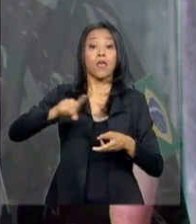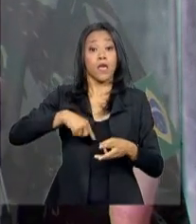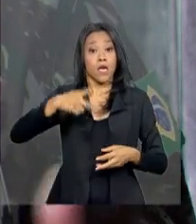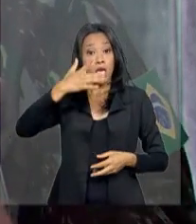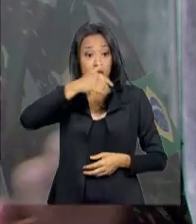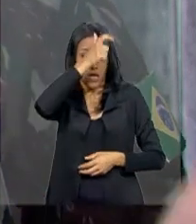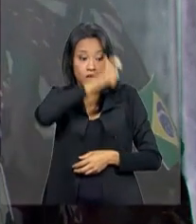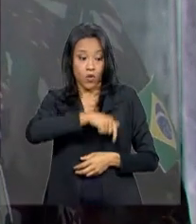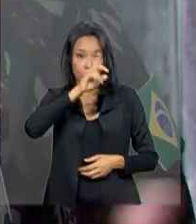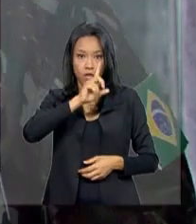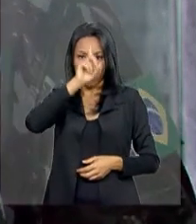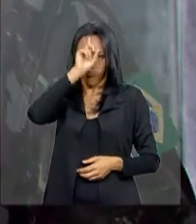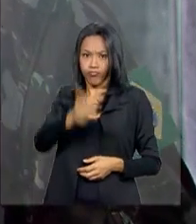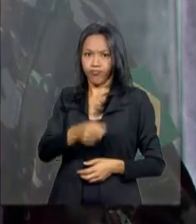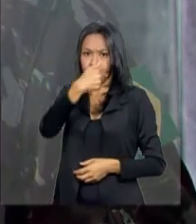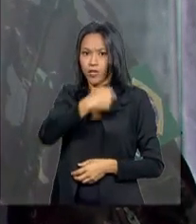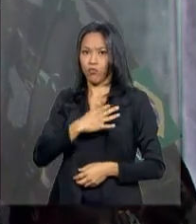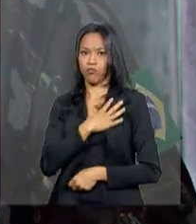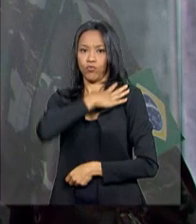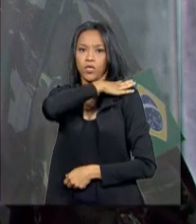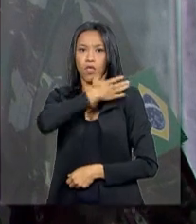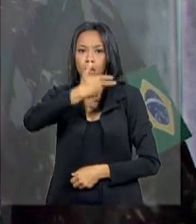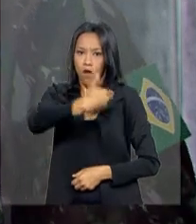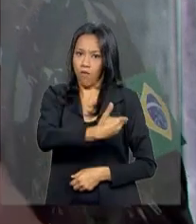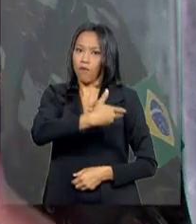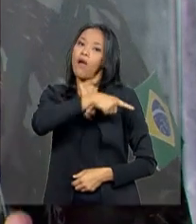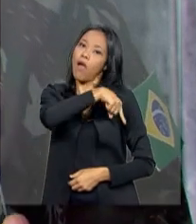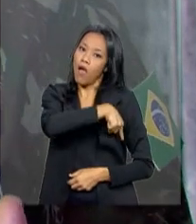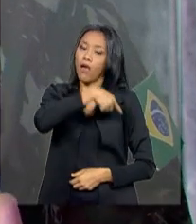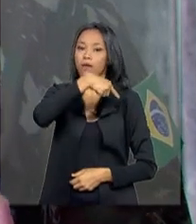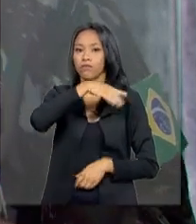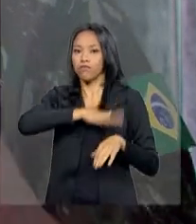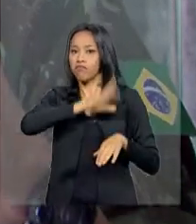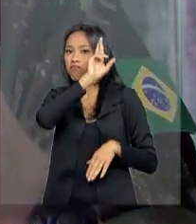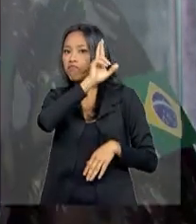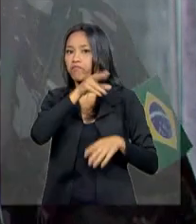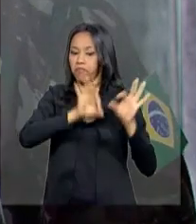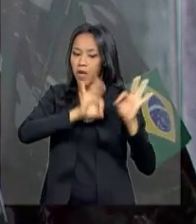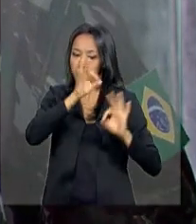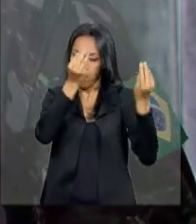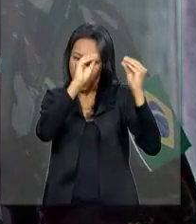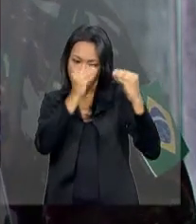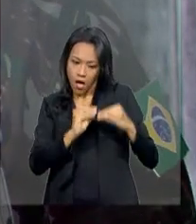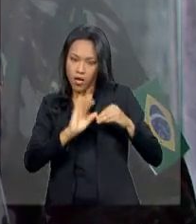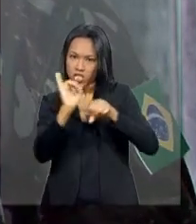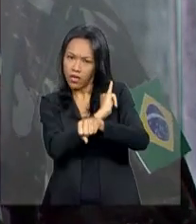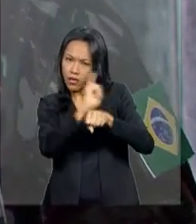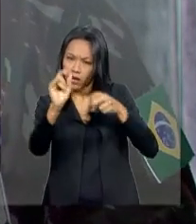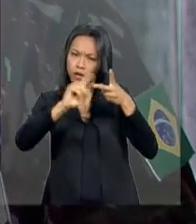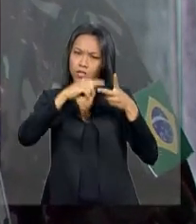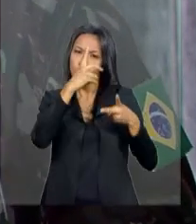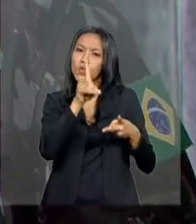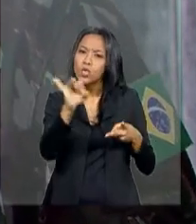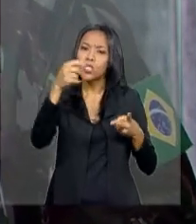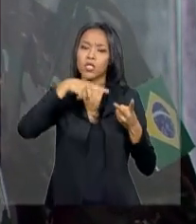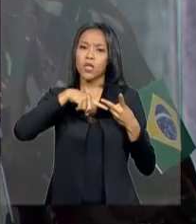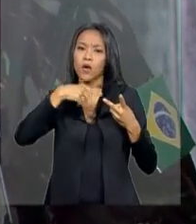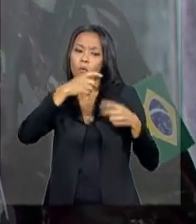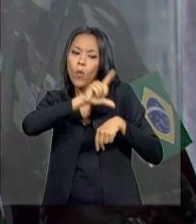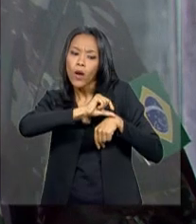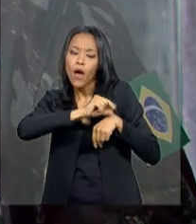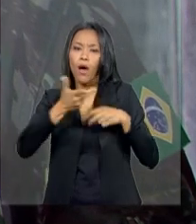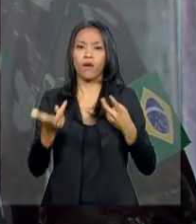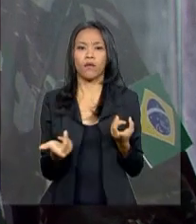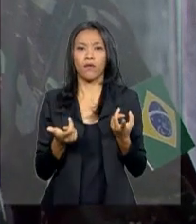conjunto, que é um general de divisão, tem a incumbência de fazer o planejamento no nível operacional e tático. Aí ele vai definir o dia, o